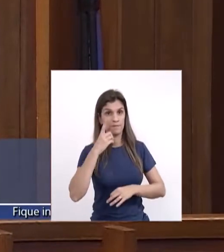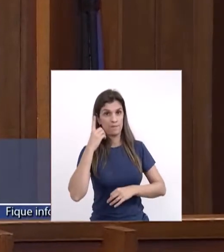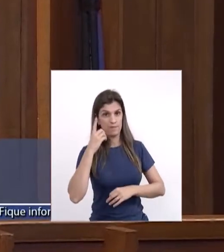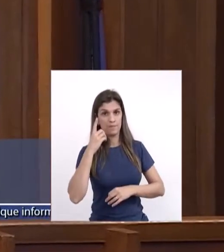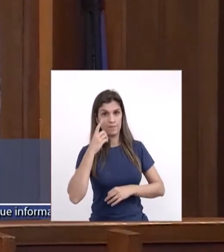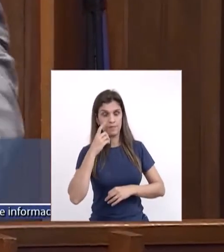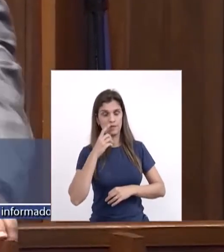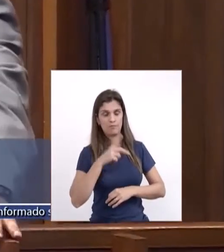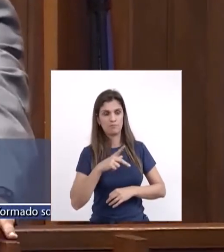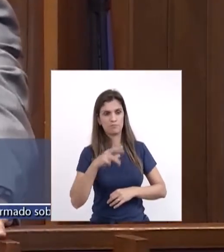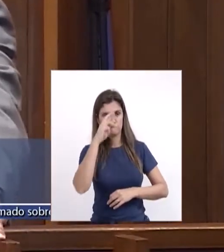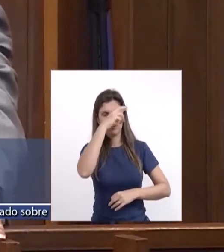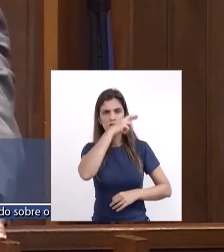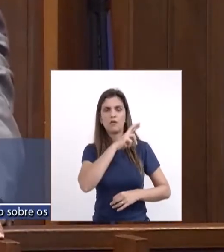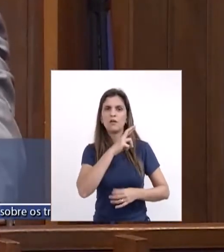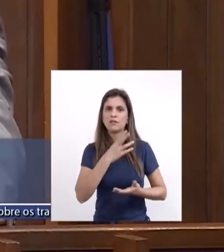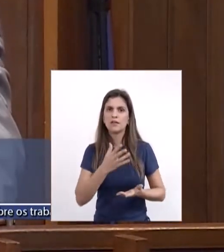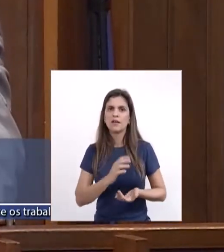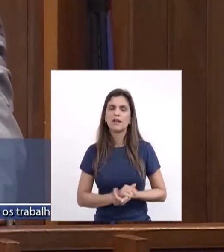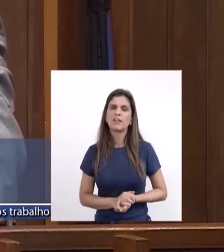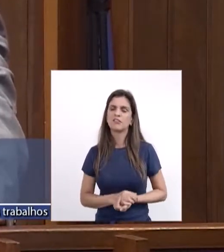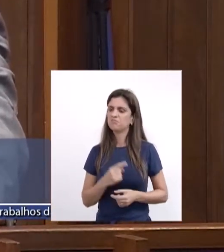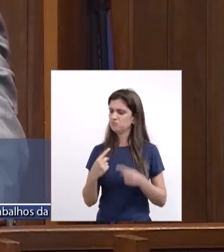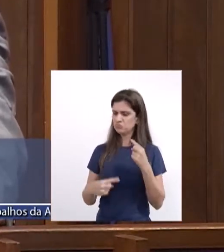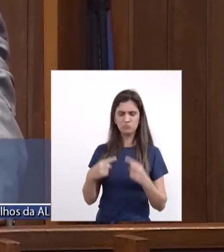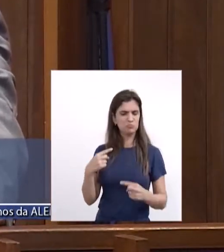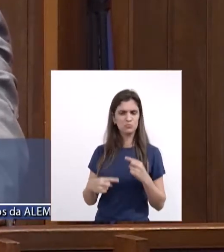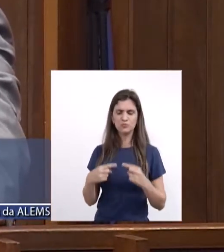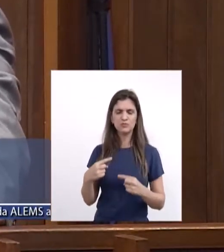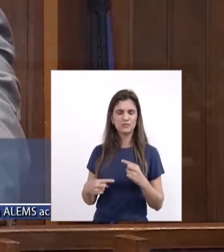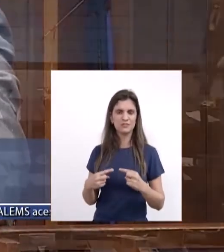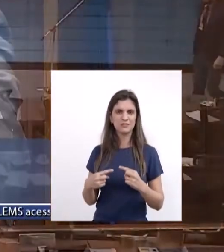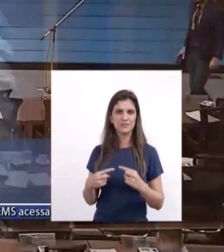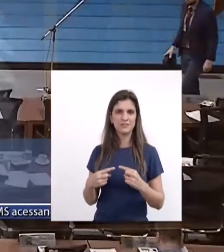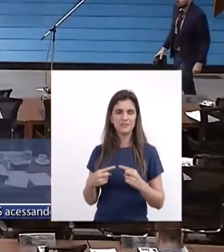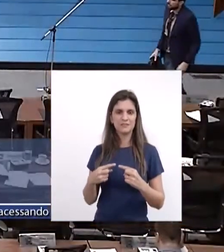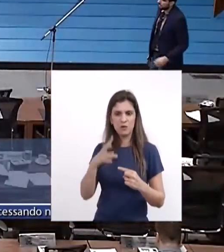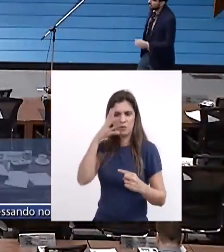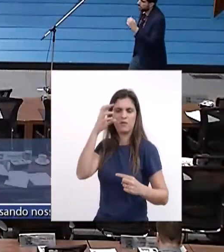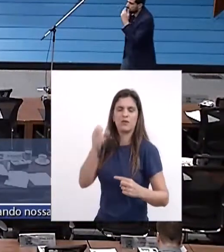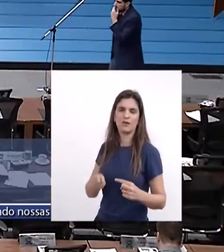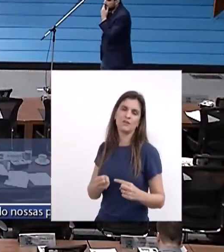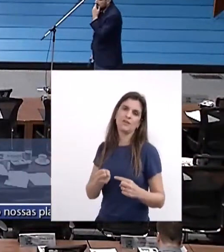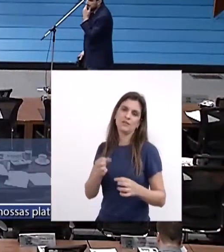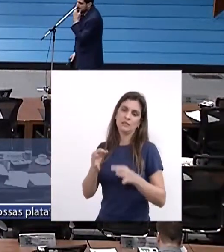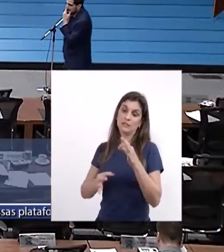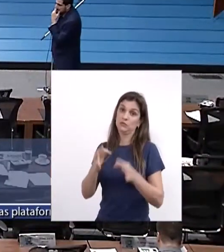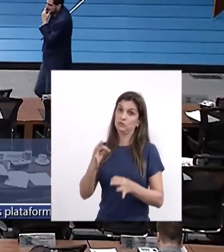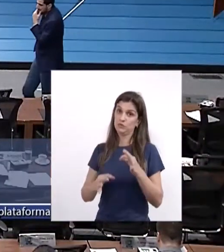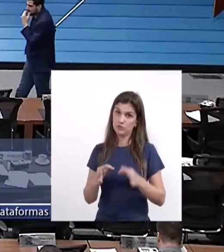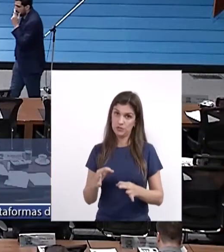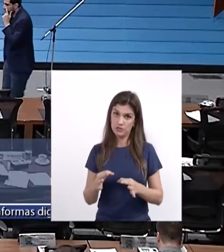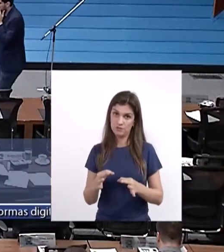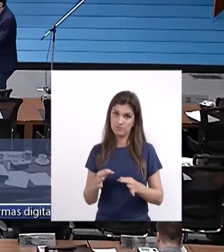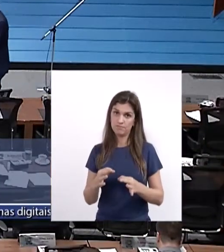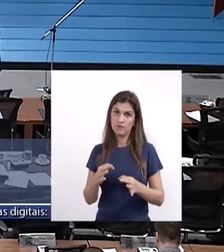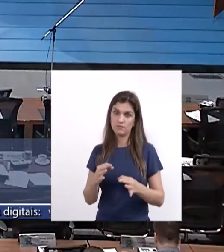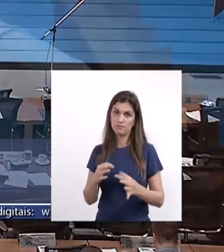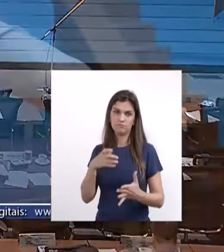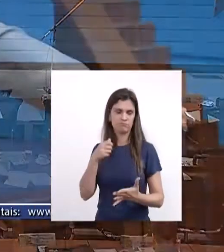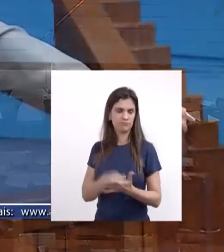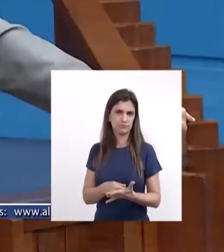normalmente a gente não discute decisão judicial. Normalmente se